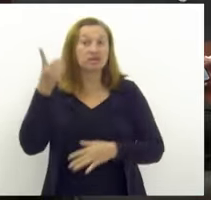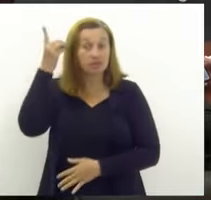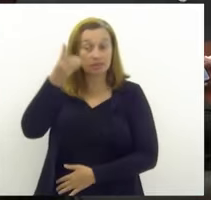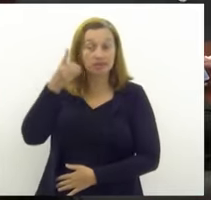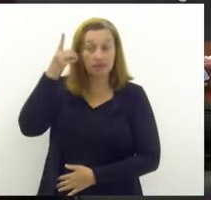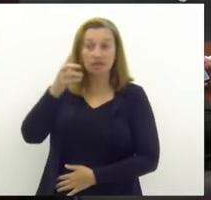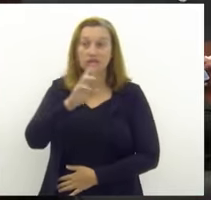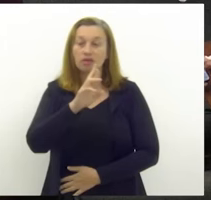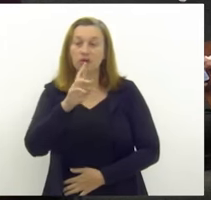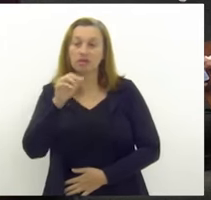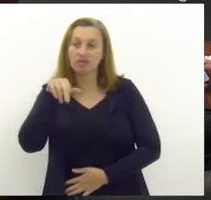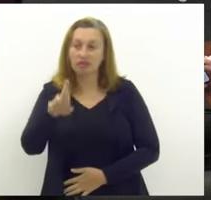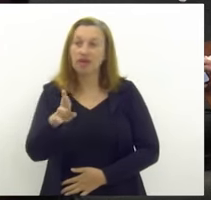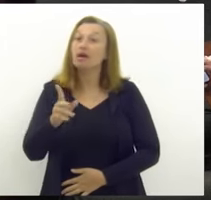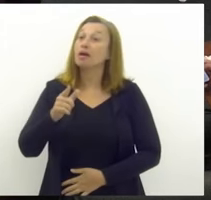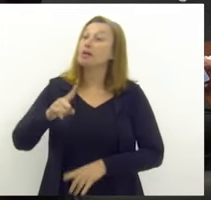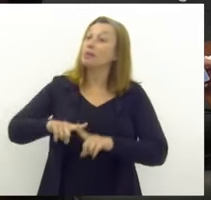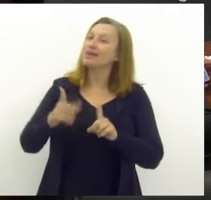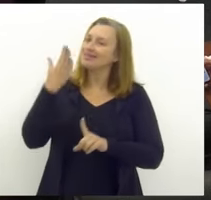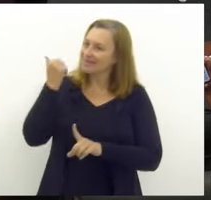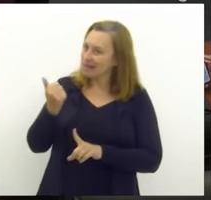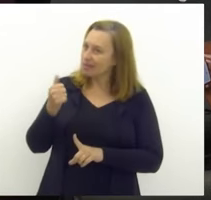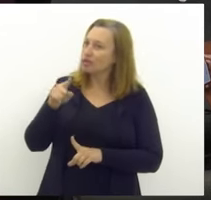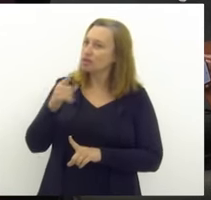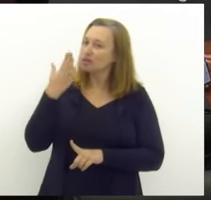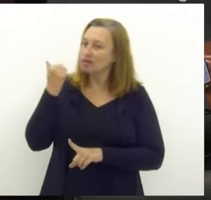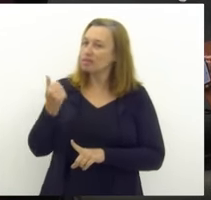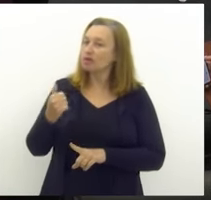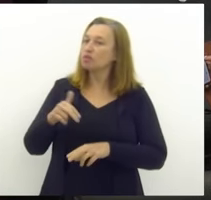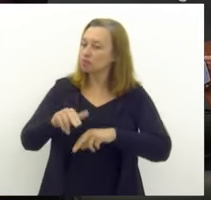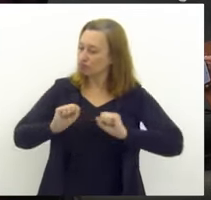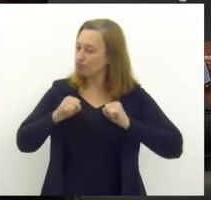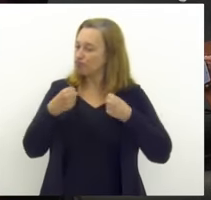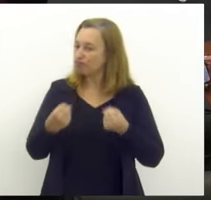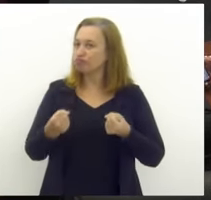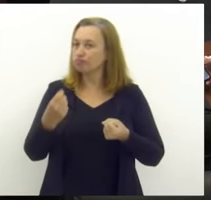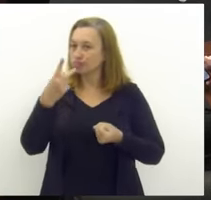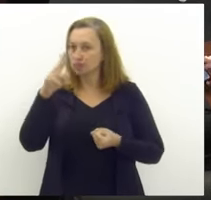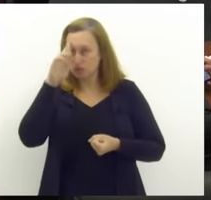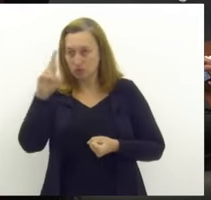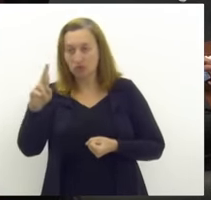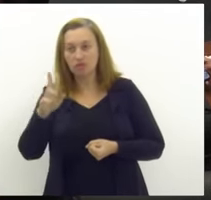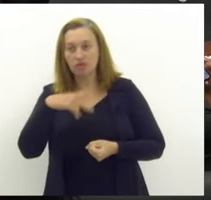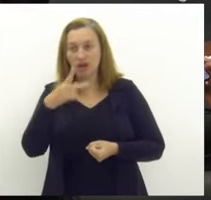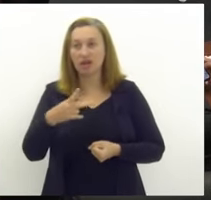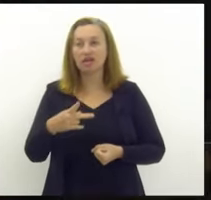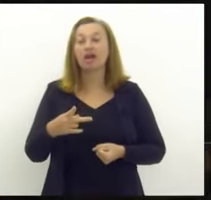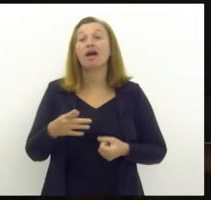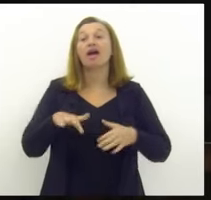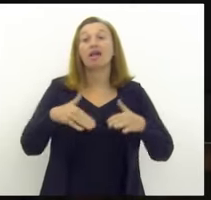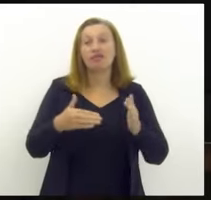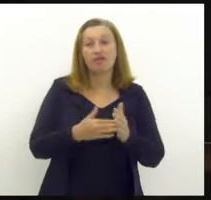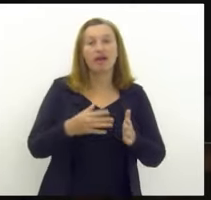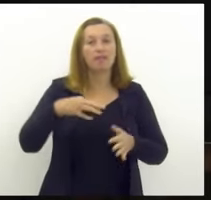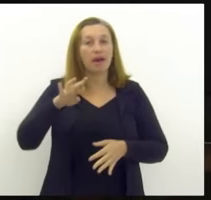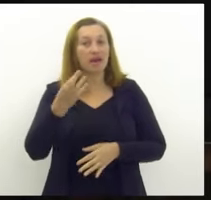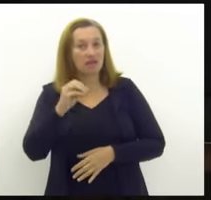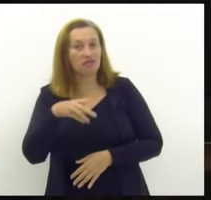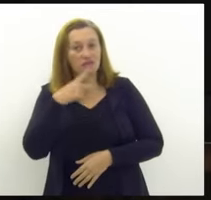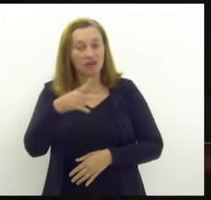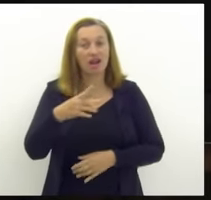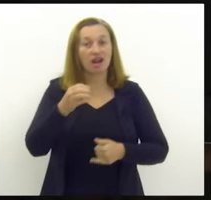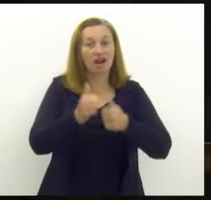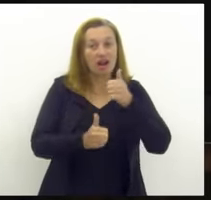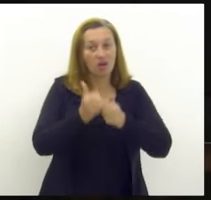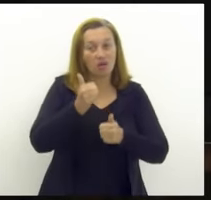Rosenberg Mas saiba que a gente sabe a causa que defende porque até Marquinho antes de falar ru feijão com rosin antes de eu cantar